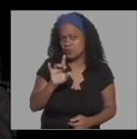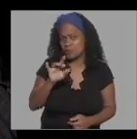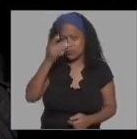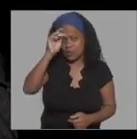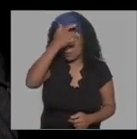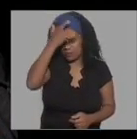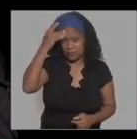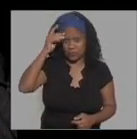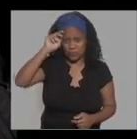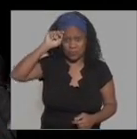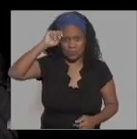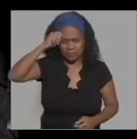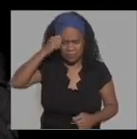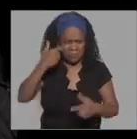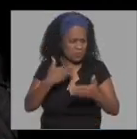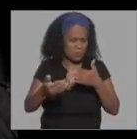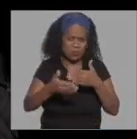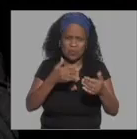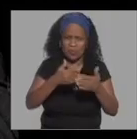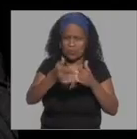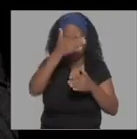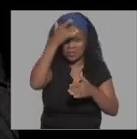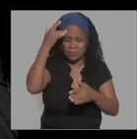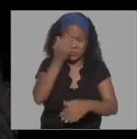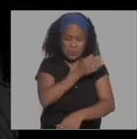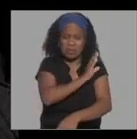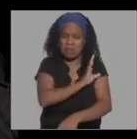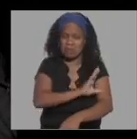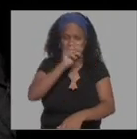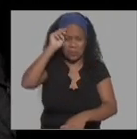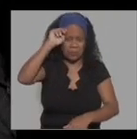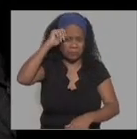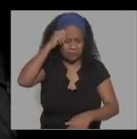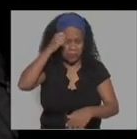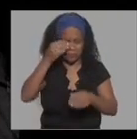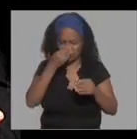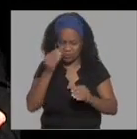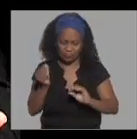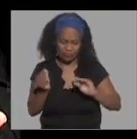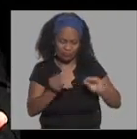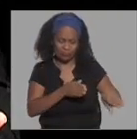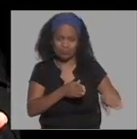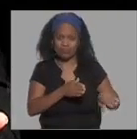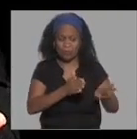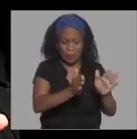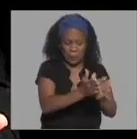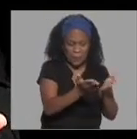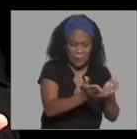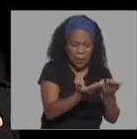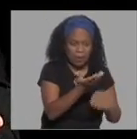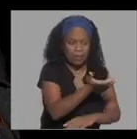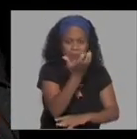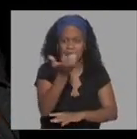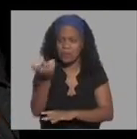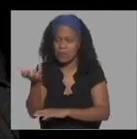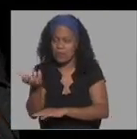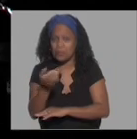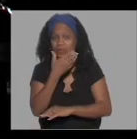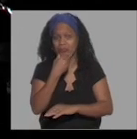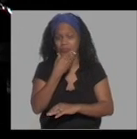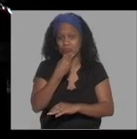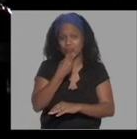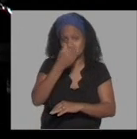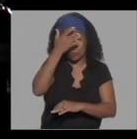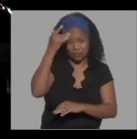dos negros de qualquer classe que é excluída tá é o nó pobre mendigo menor